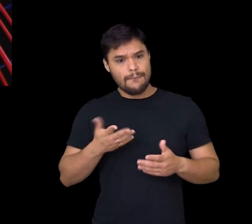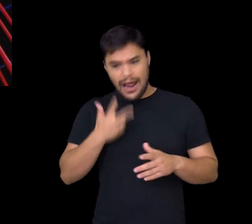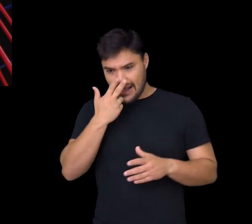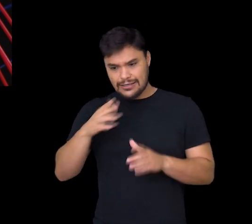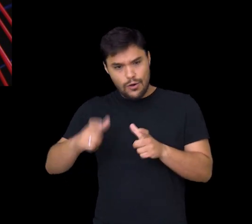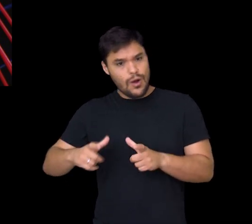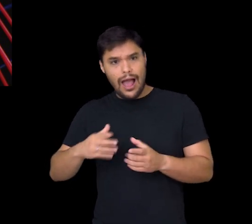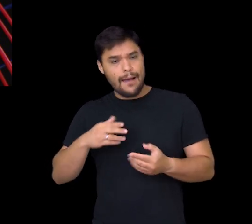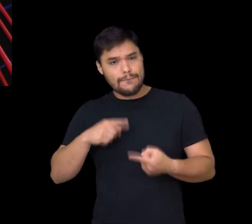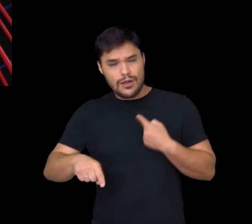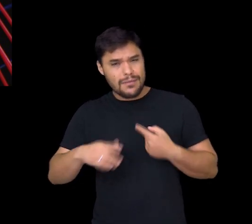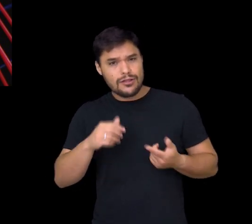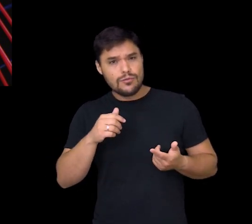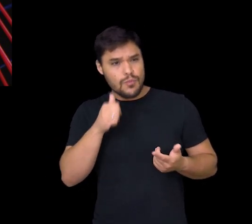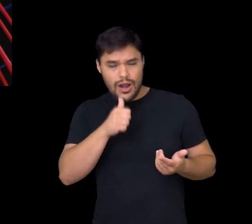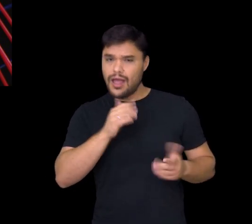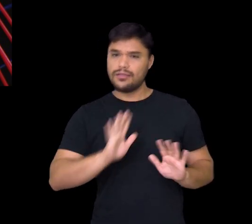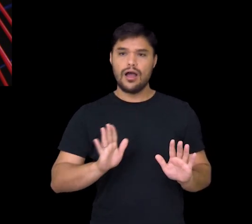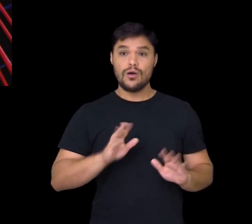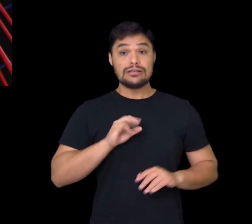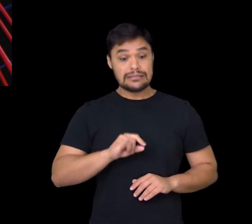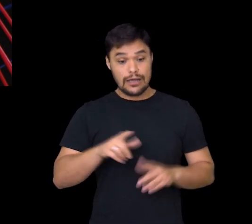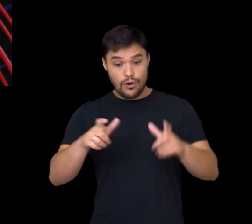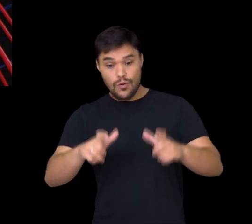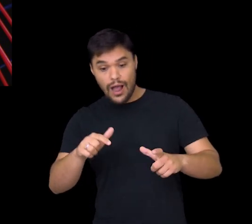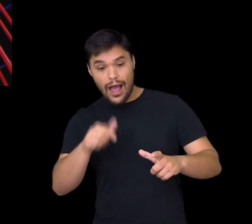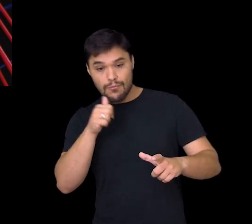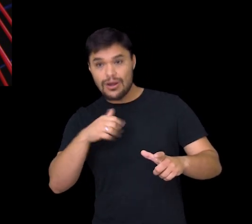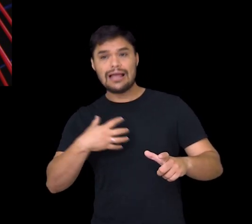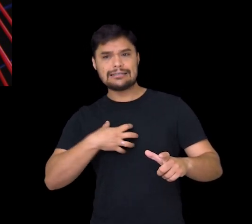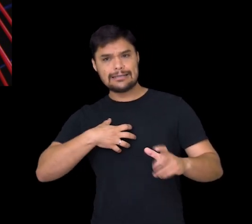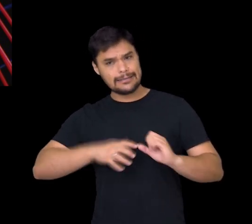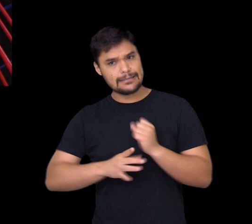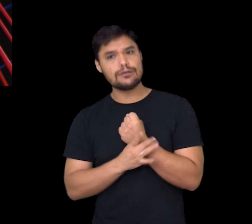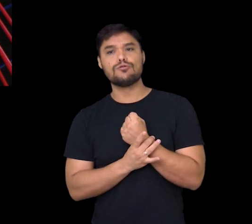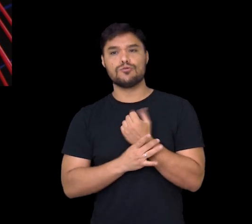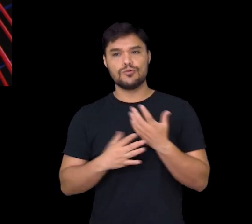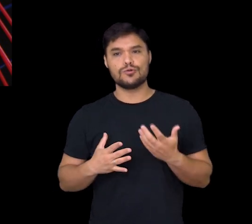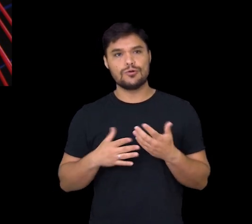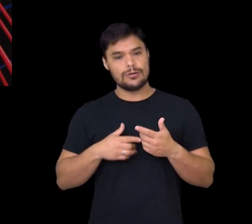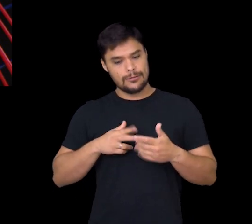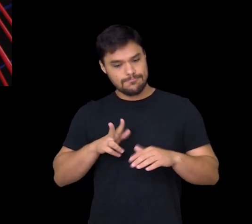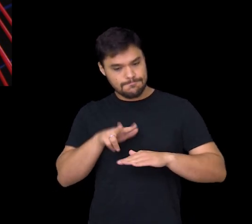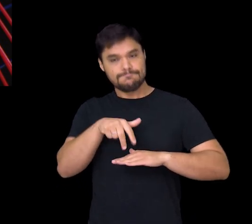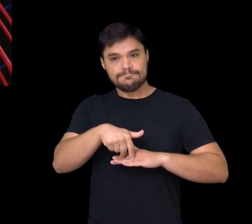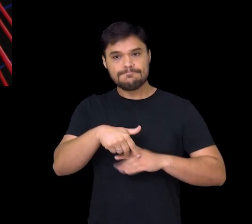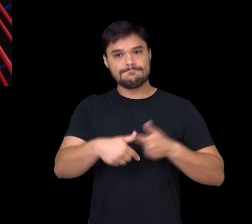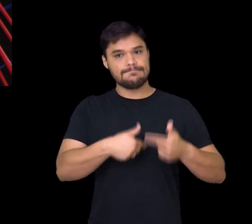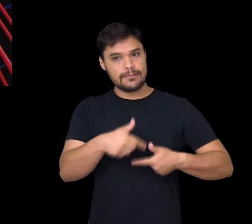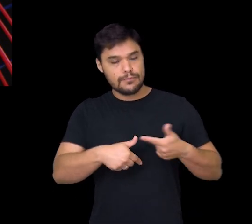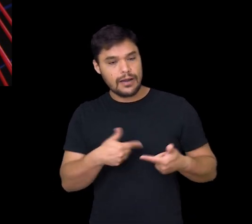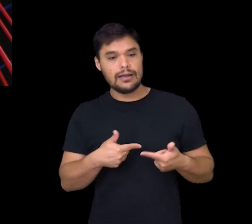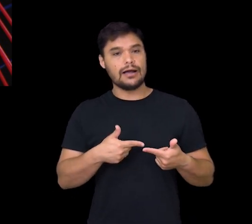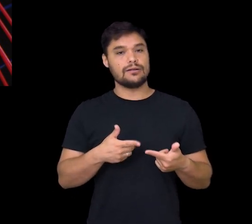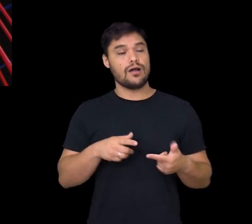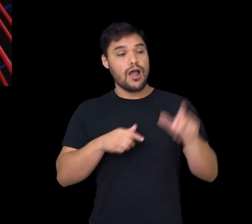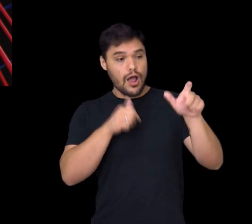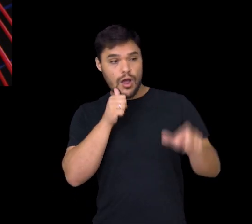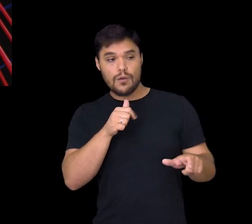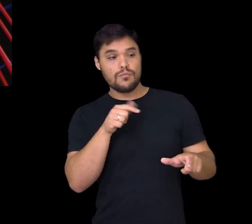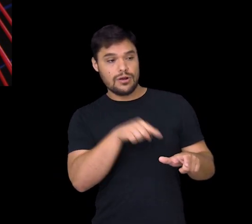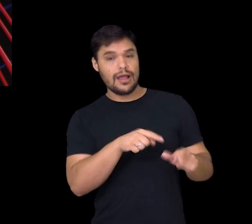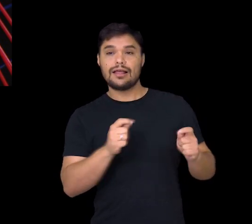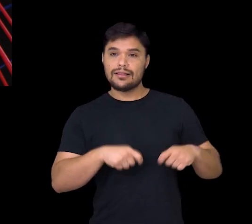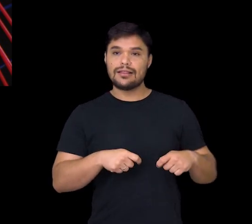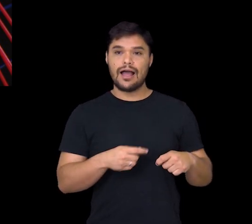possível espaço para ela. A partir do momento que ela se sentiu segura, com os poderes trabalhando integrado, com a possibilidade de